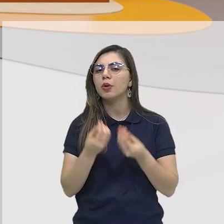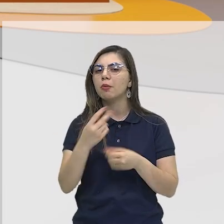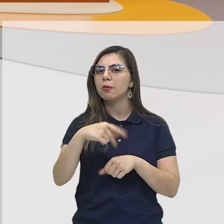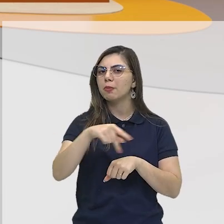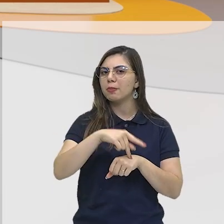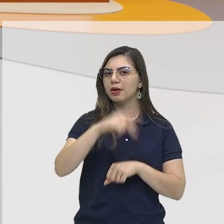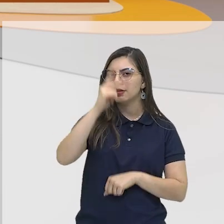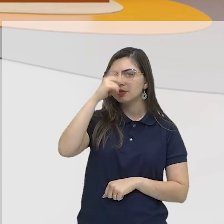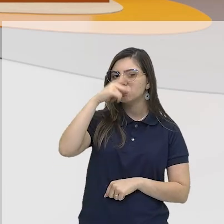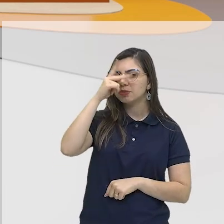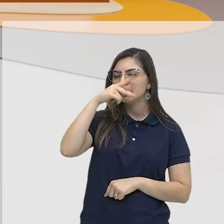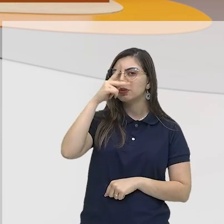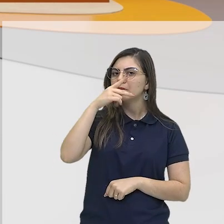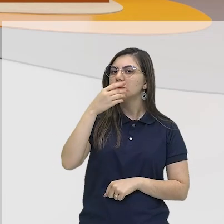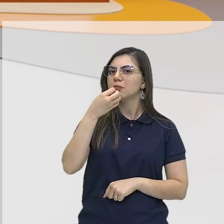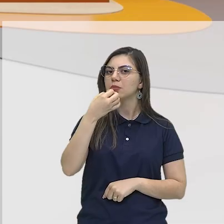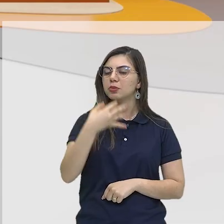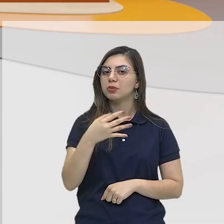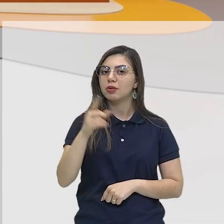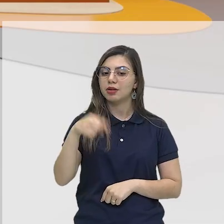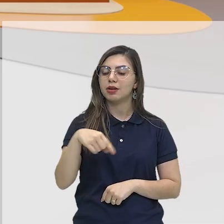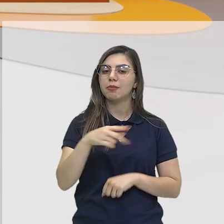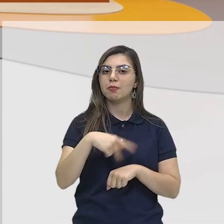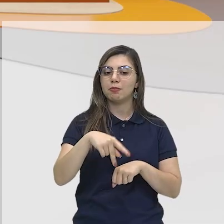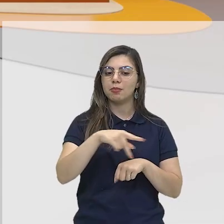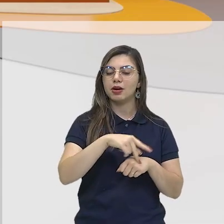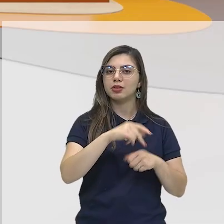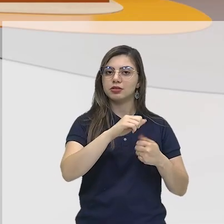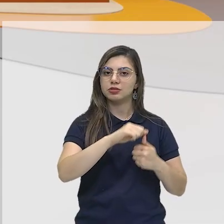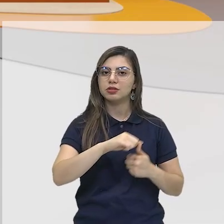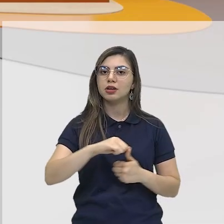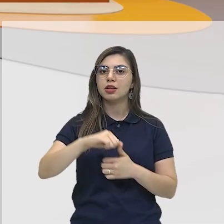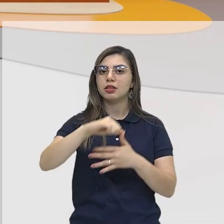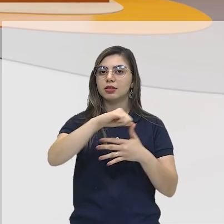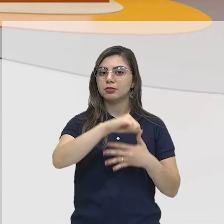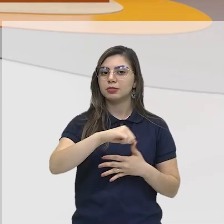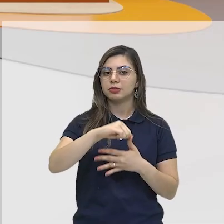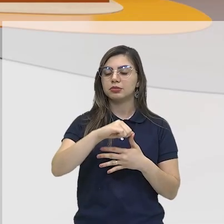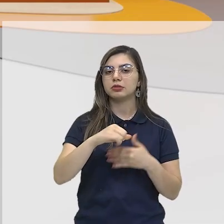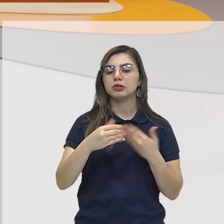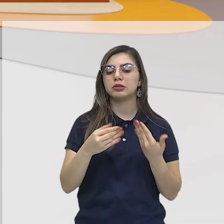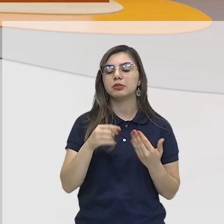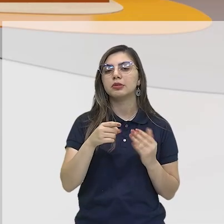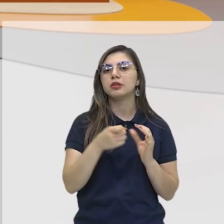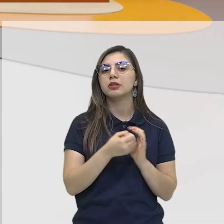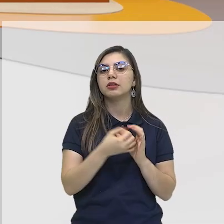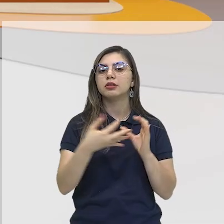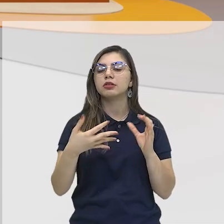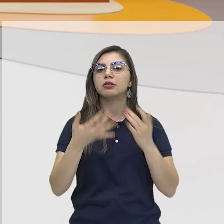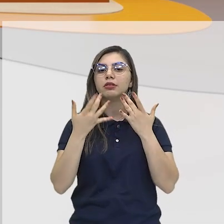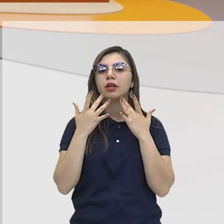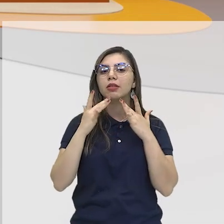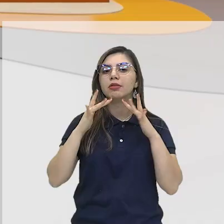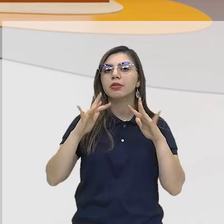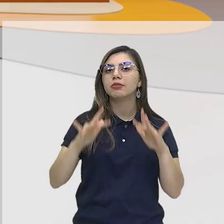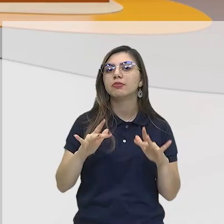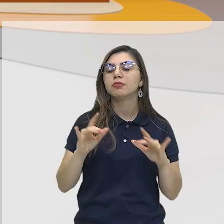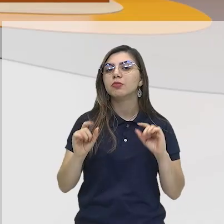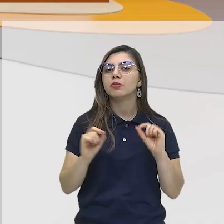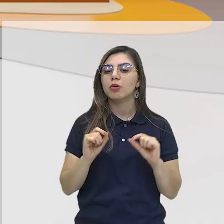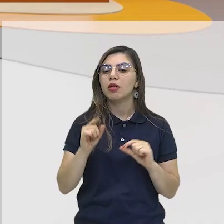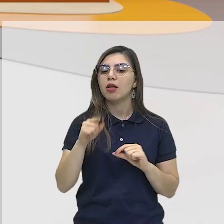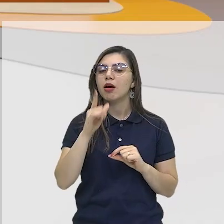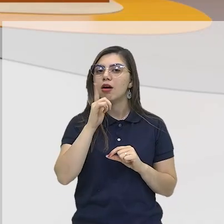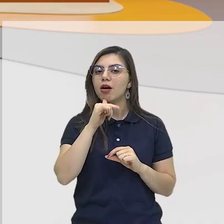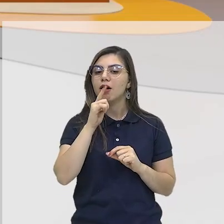se destaca, né? O país daqui da América do Sul, ele tem como características naturais das suas